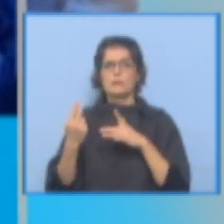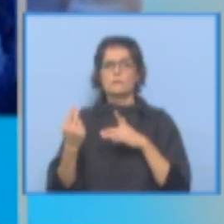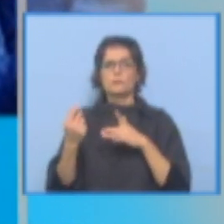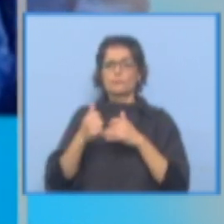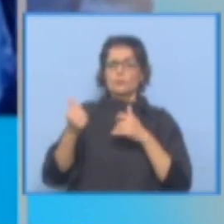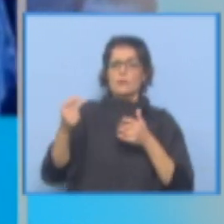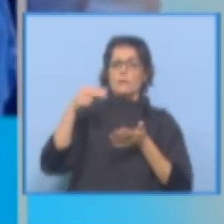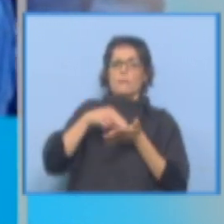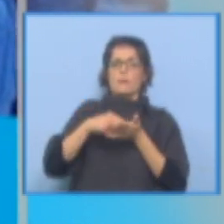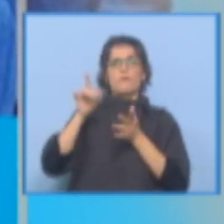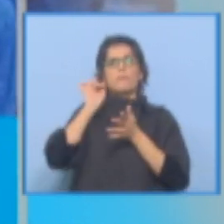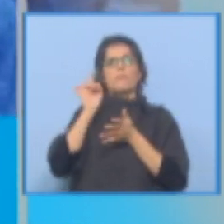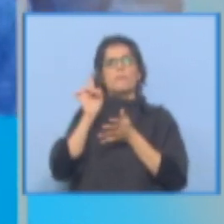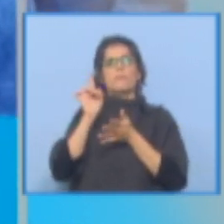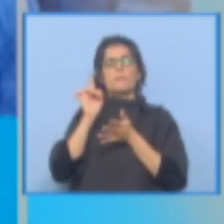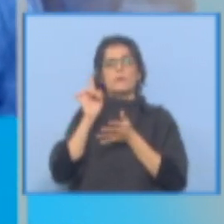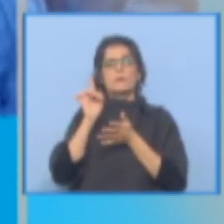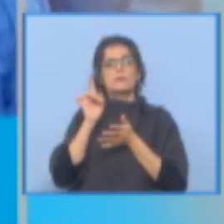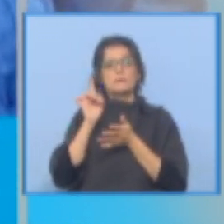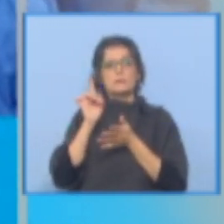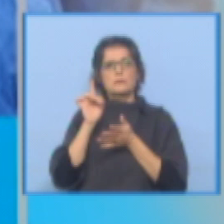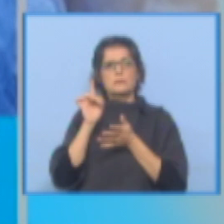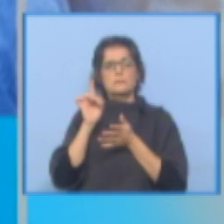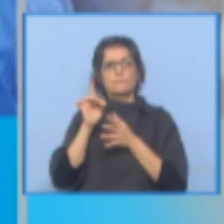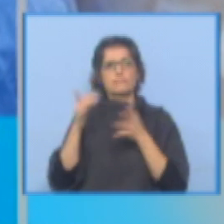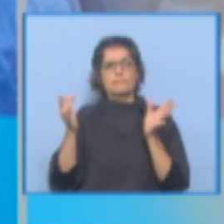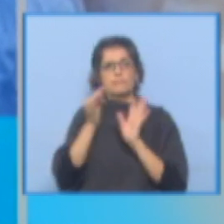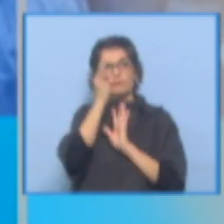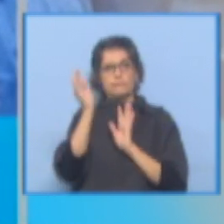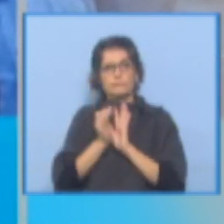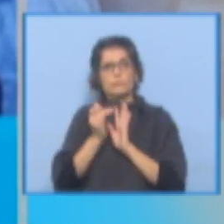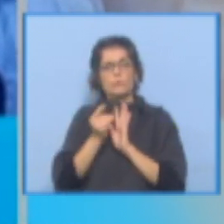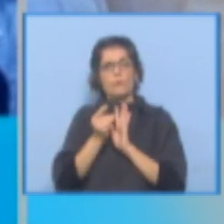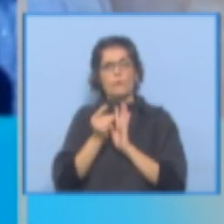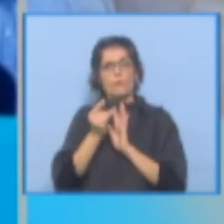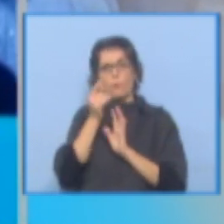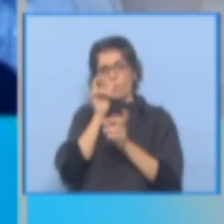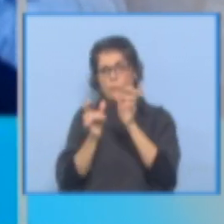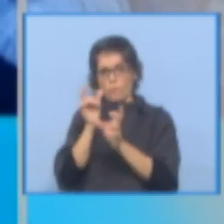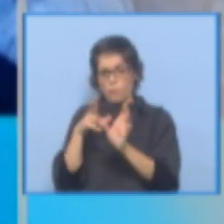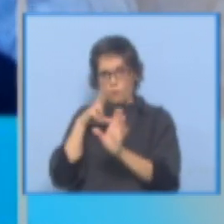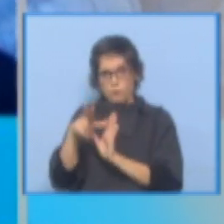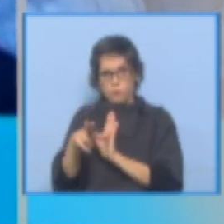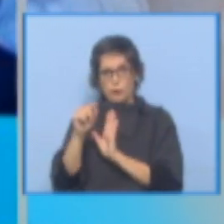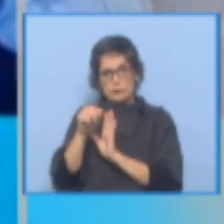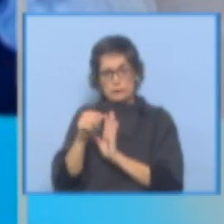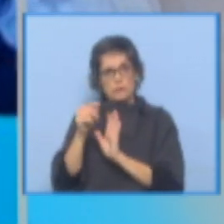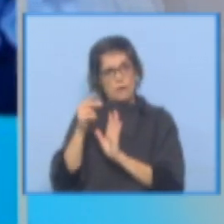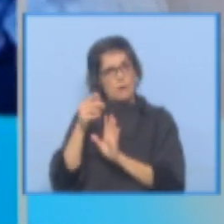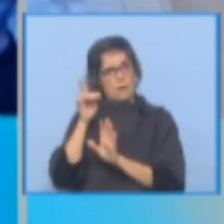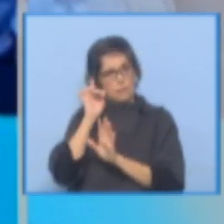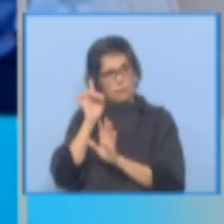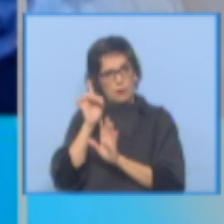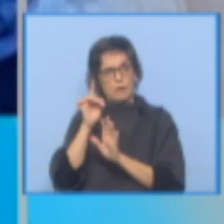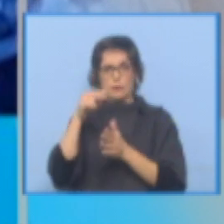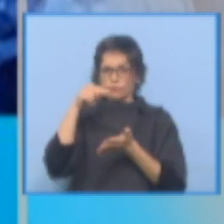importantíssima para uma grande percentagem de portugueses e, portanto, é importante que esta presença da Igreja,